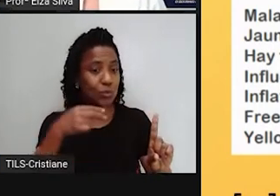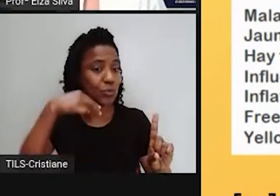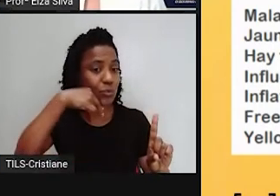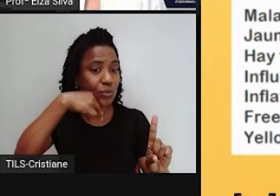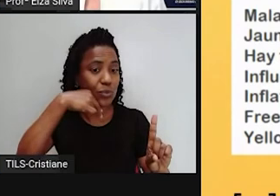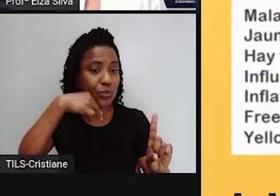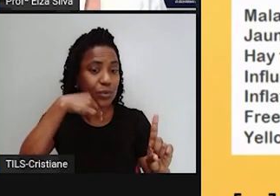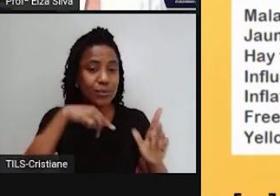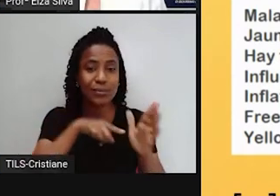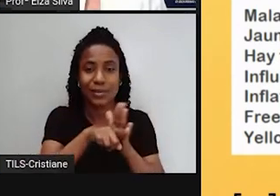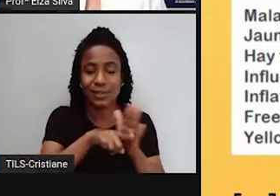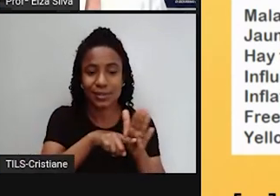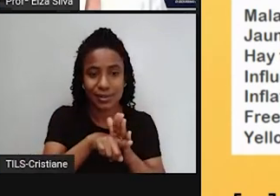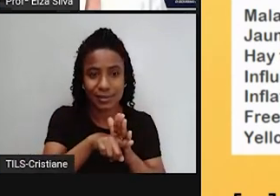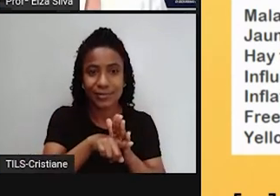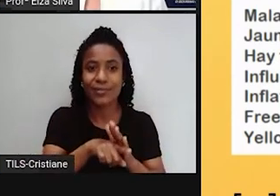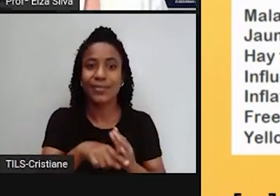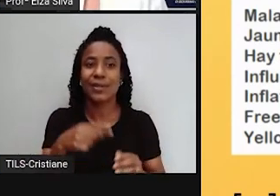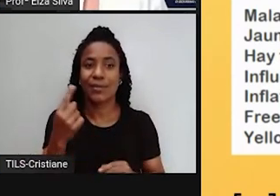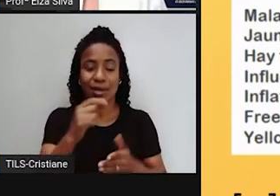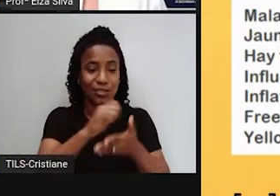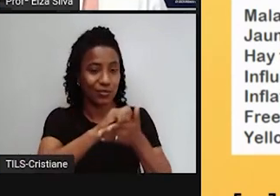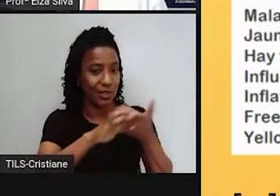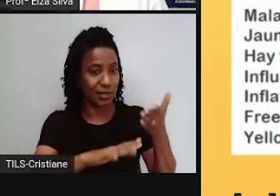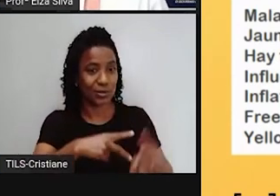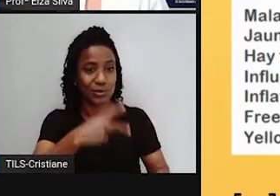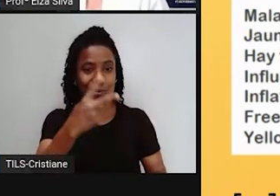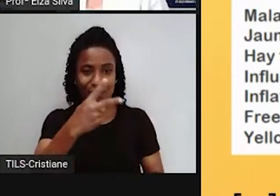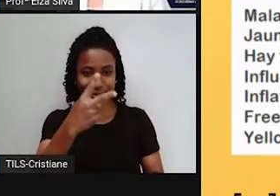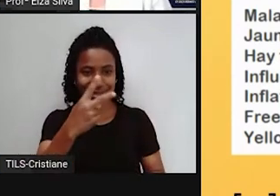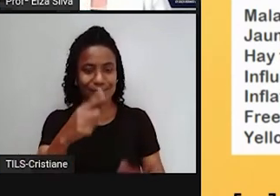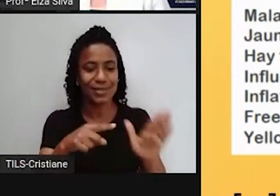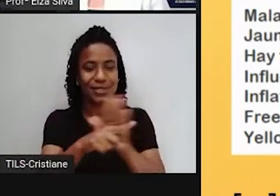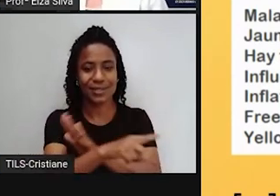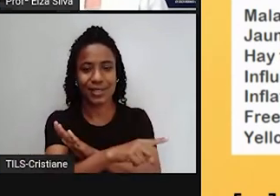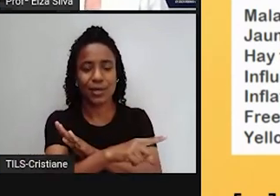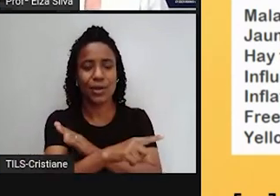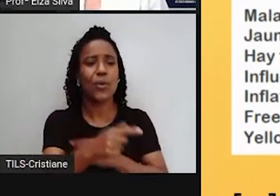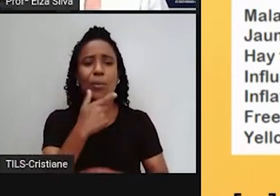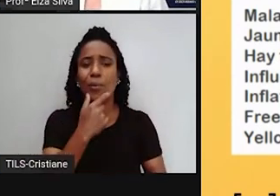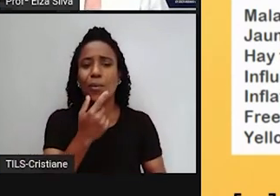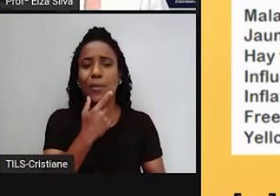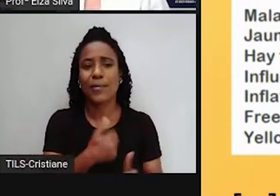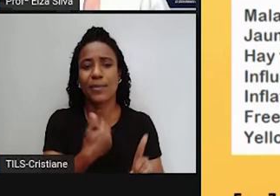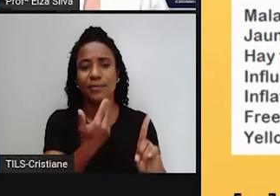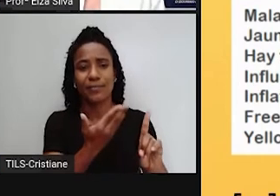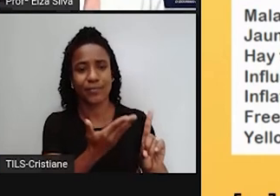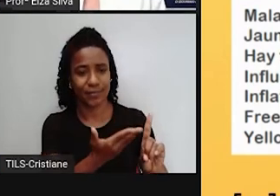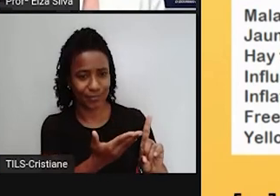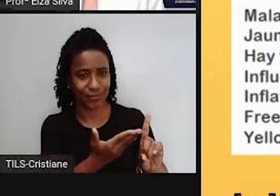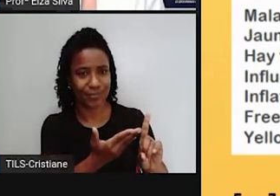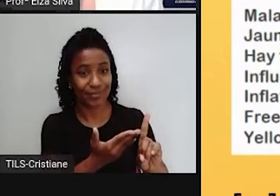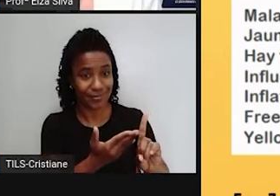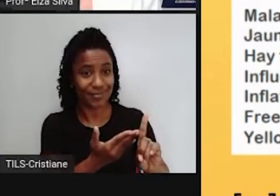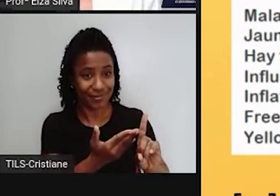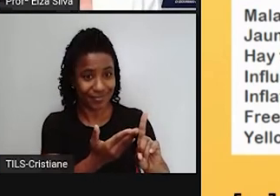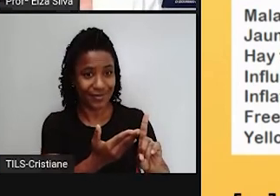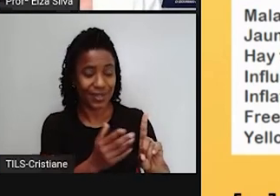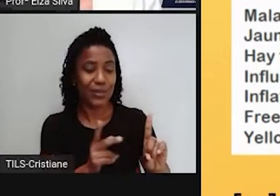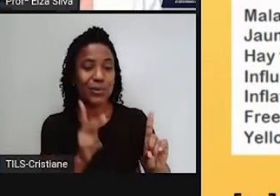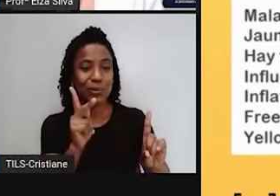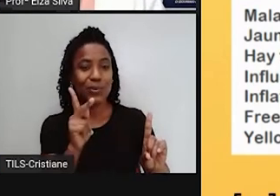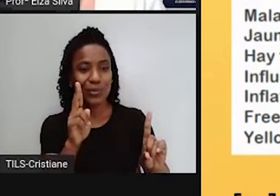como eu sugiro aqui nesta questão, sobre os ideais de vida e as lutas que ele